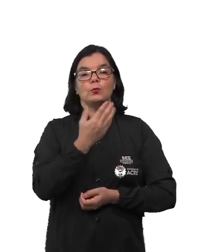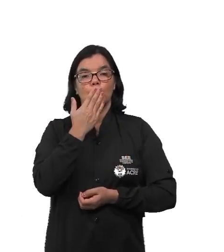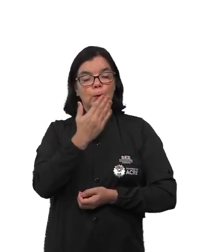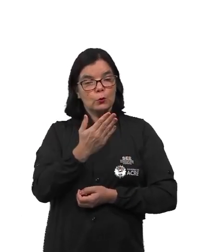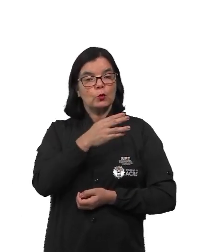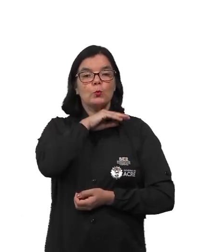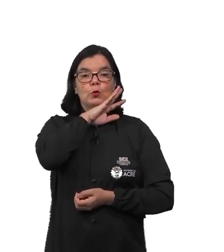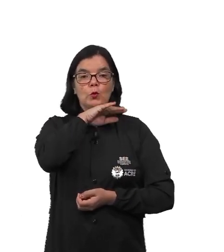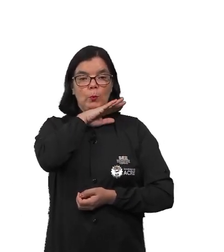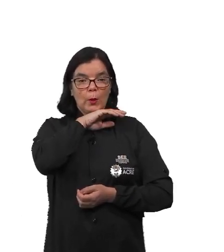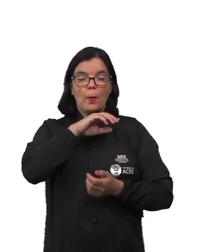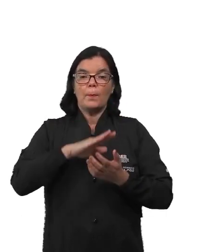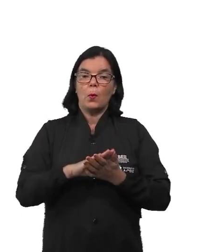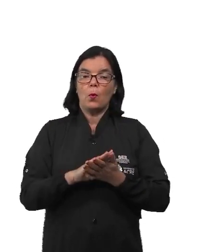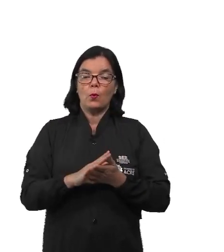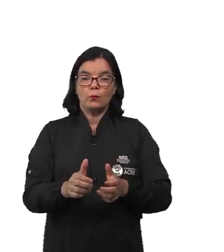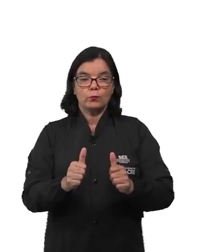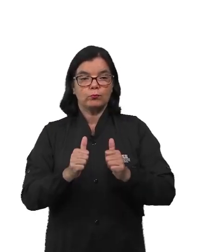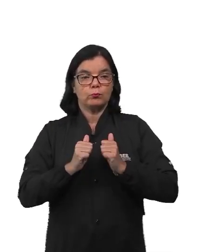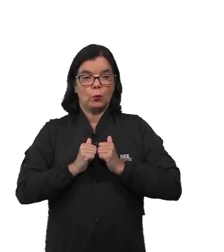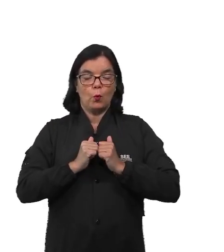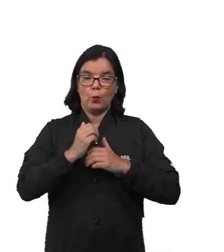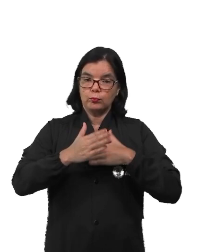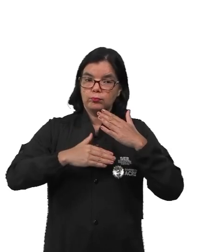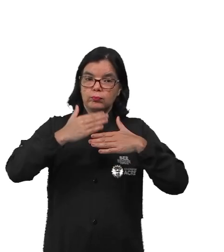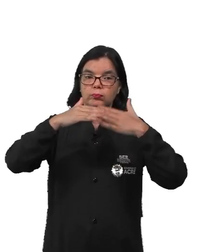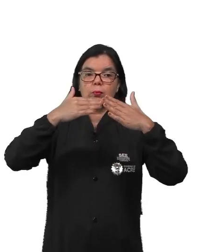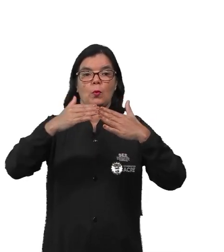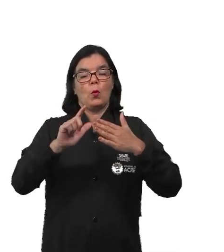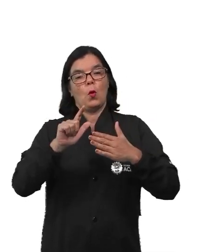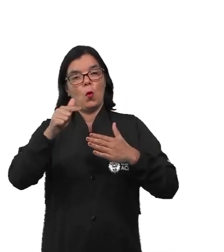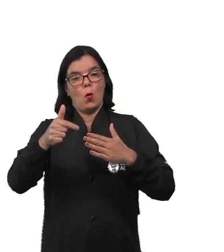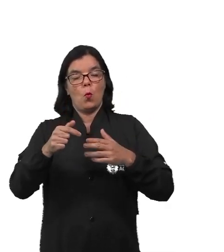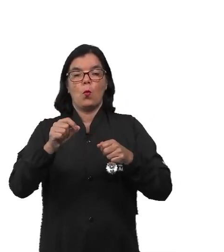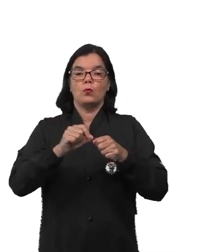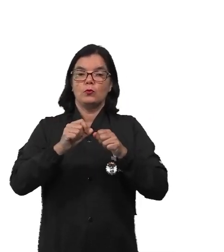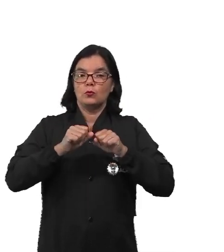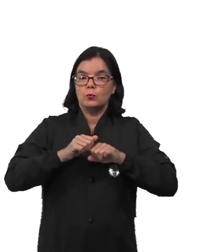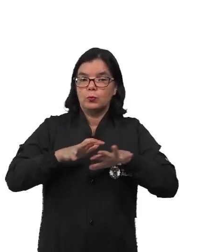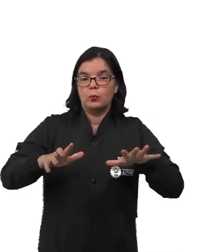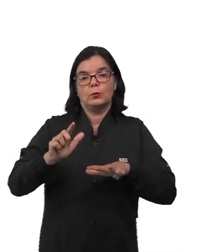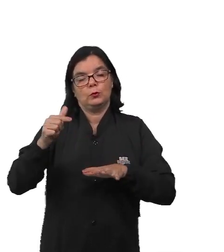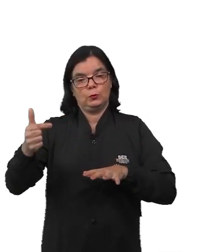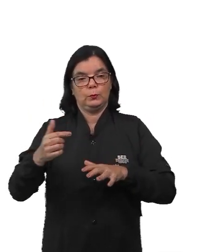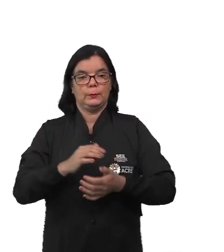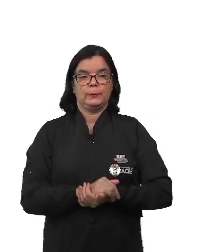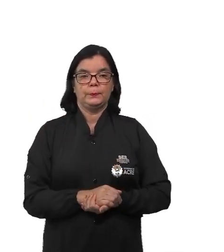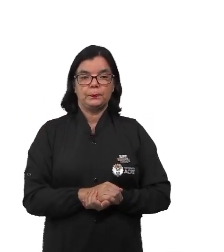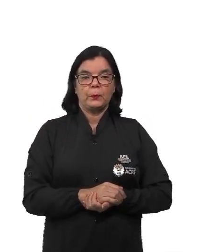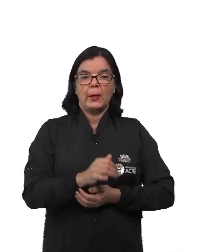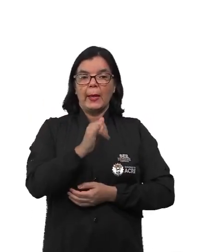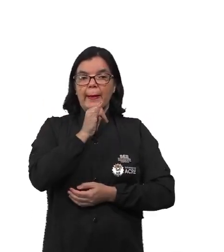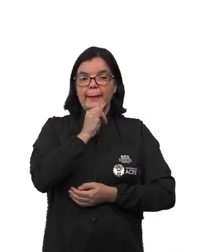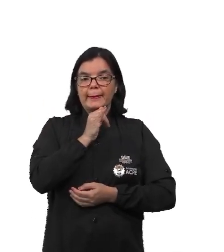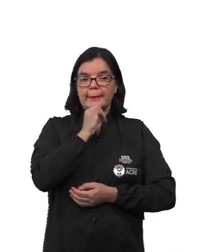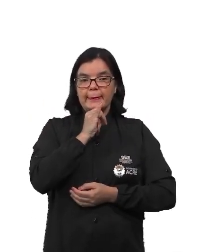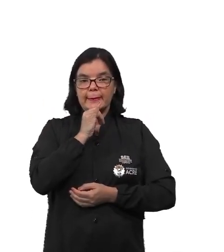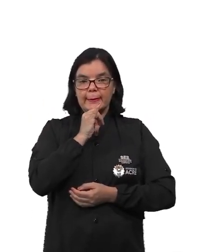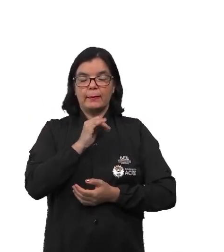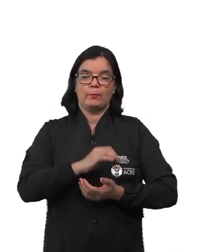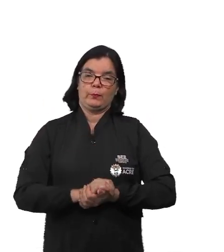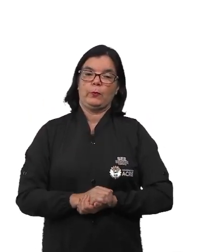ambiente acaba por inibir o crescimento ou a reprodução da outra. No caso, pessoal,